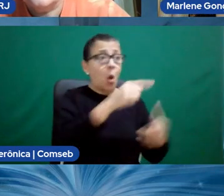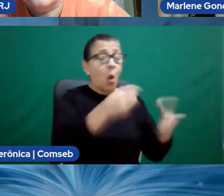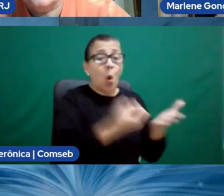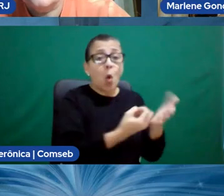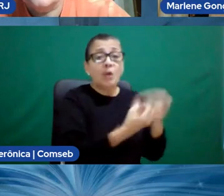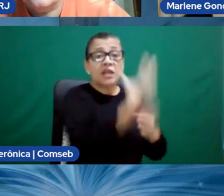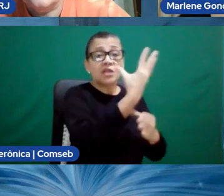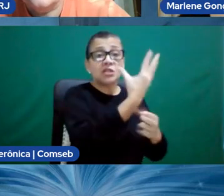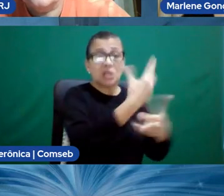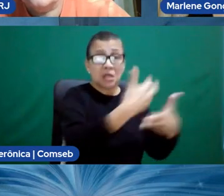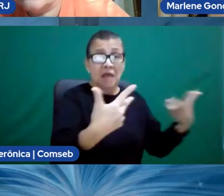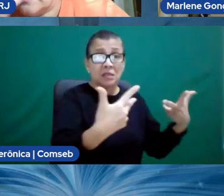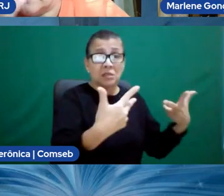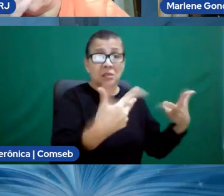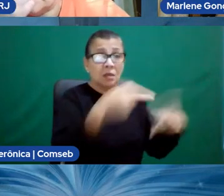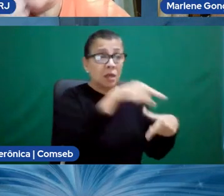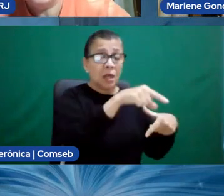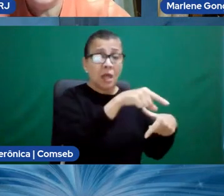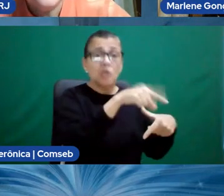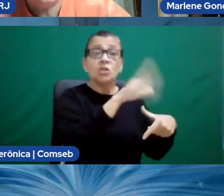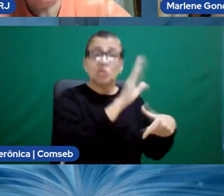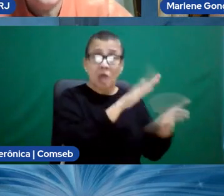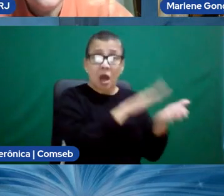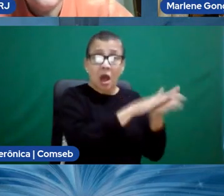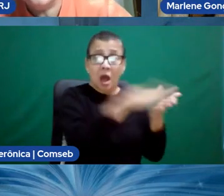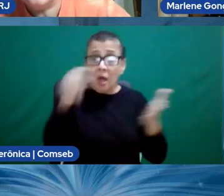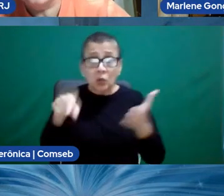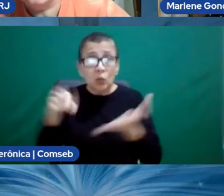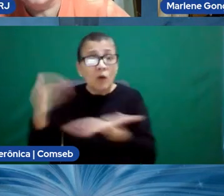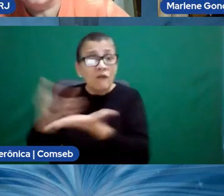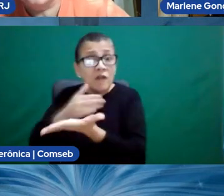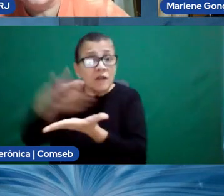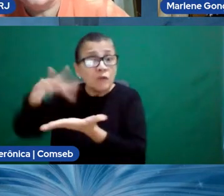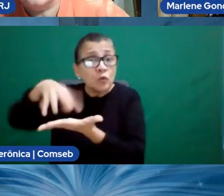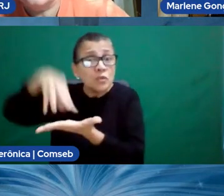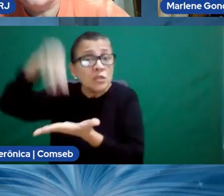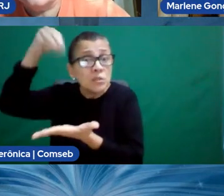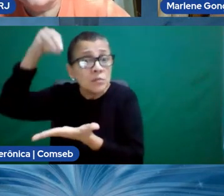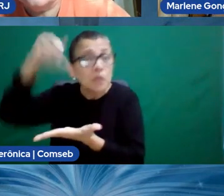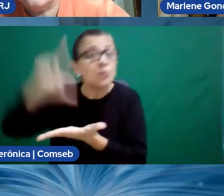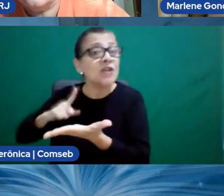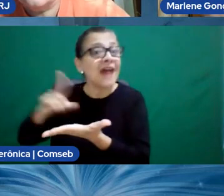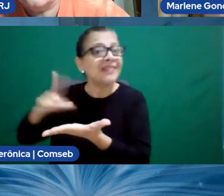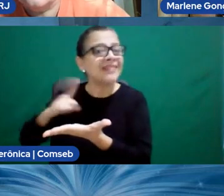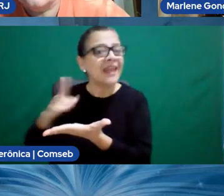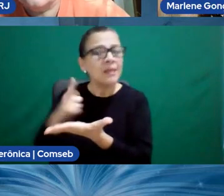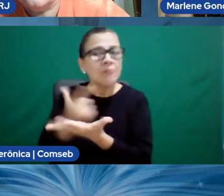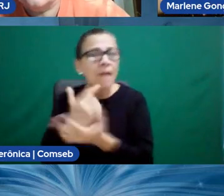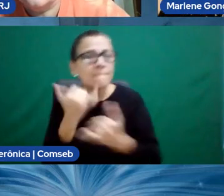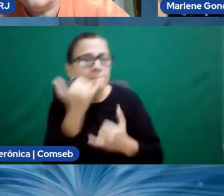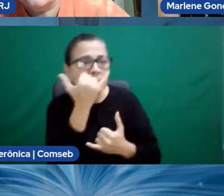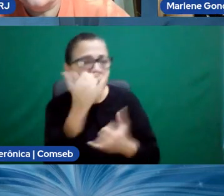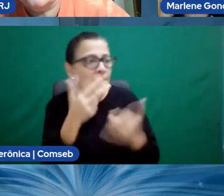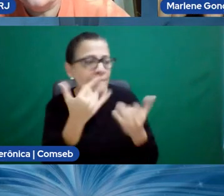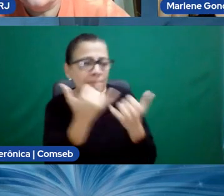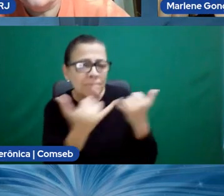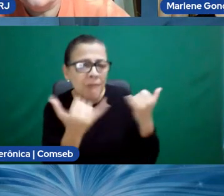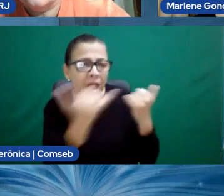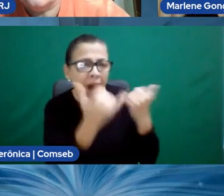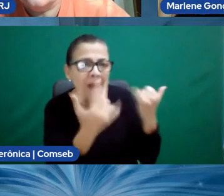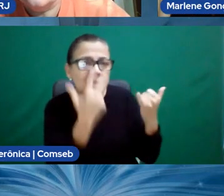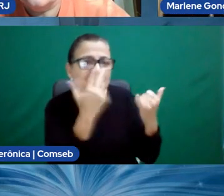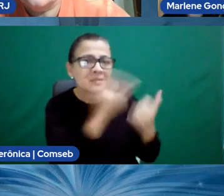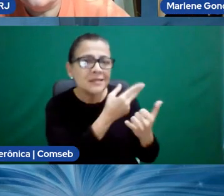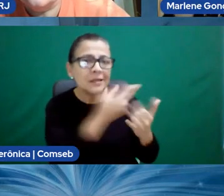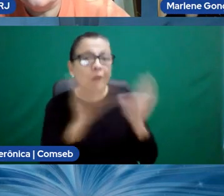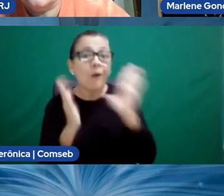ele já estava na fala do Livro dos Espíritos, a gente já vê uma semelhança aí com a proposta que ele está